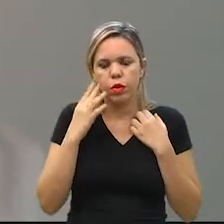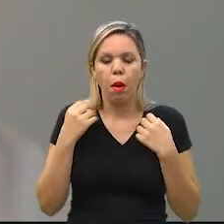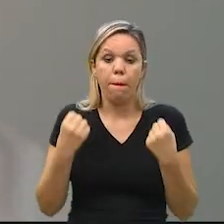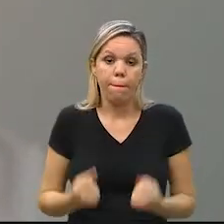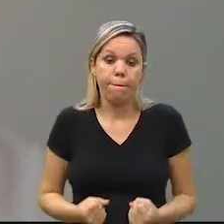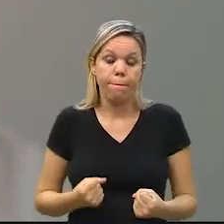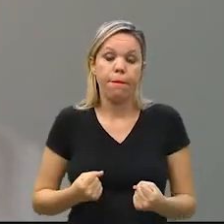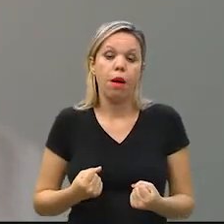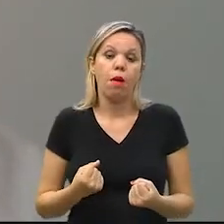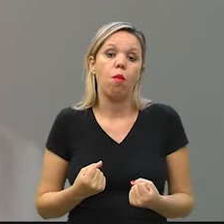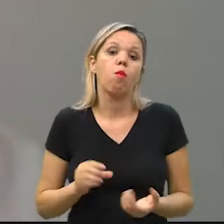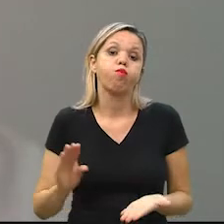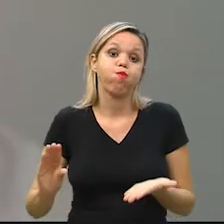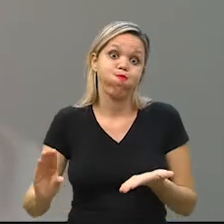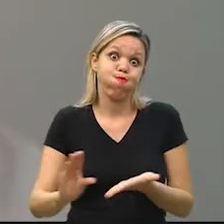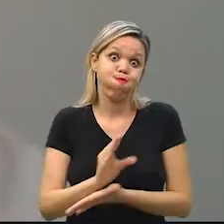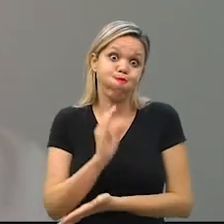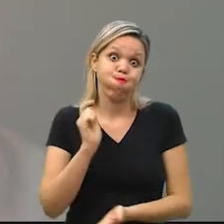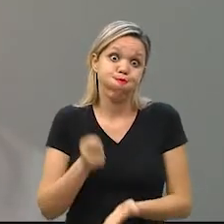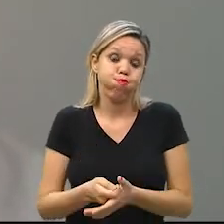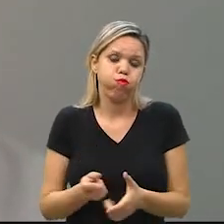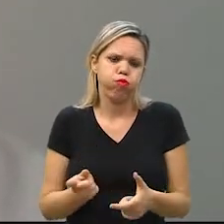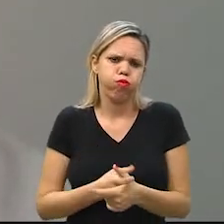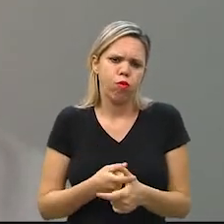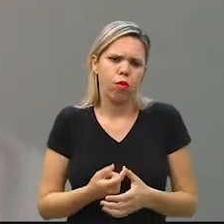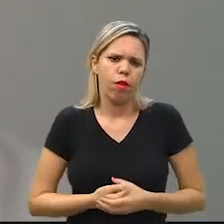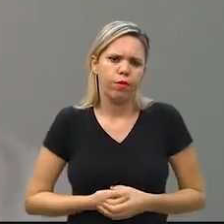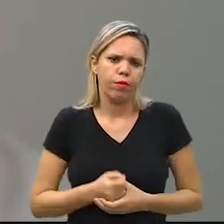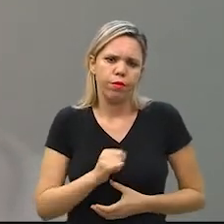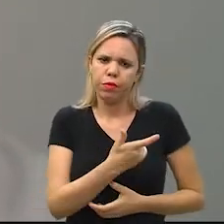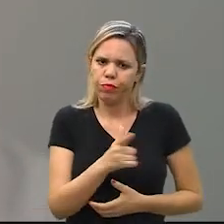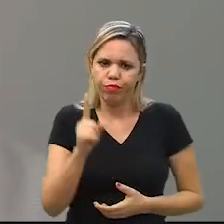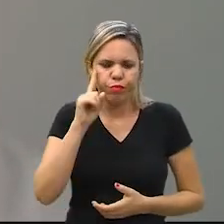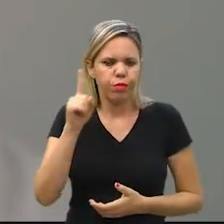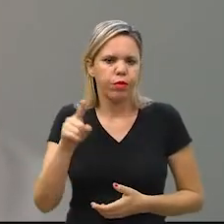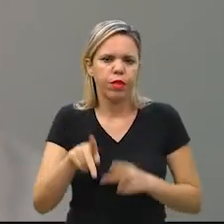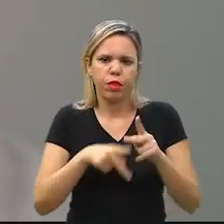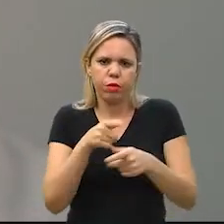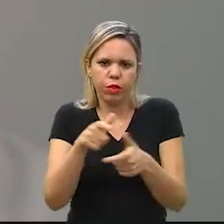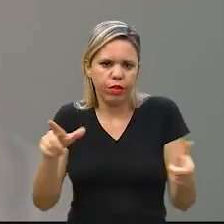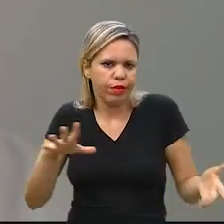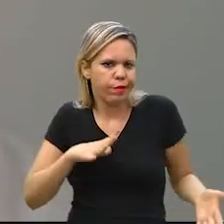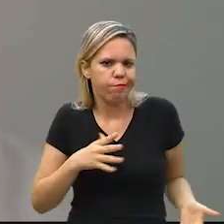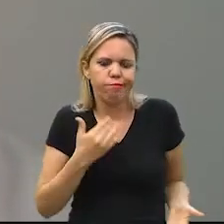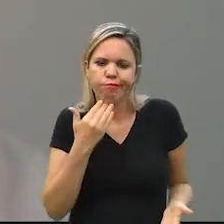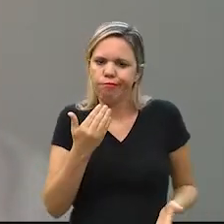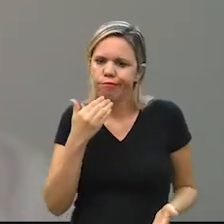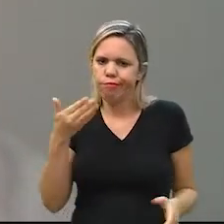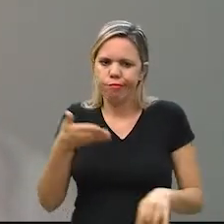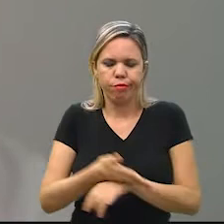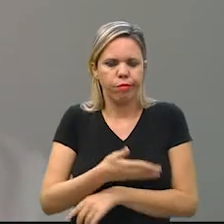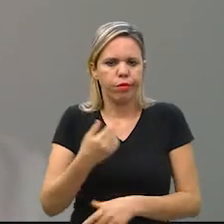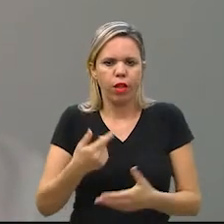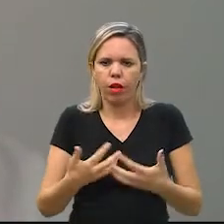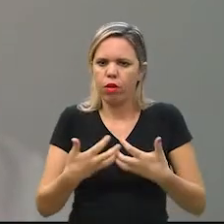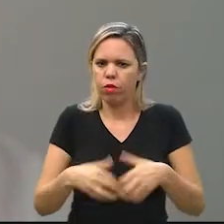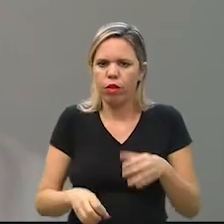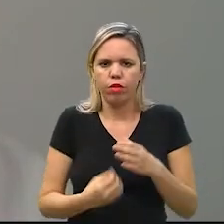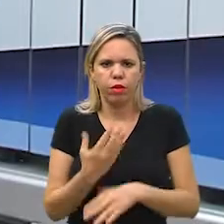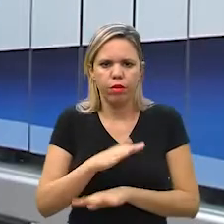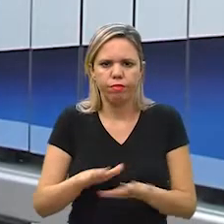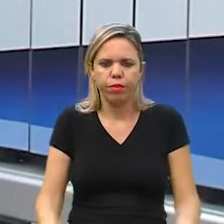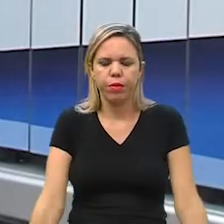pesada aí do orçamento, que se a folha de pagamento não estiver em dia, aí o restante da cidade não vai andar, as coisas não vão caminhar